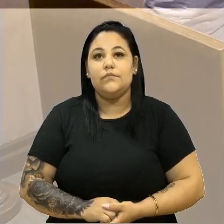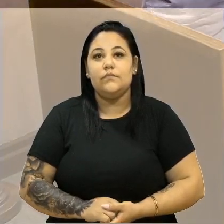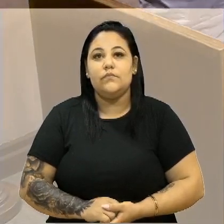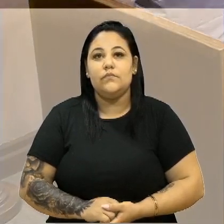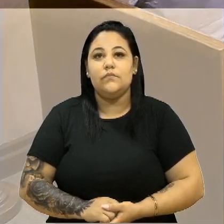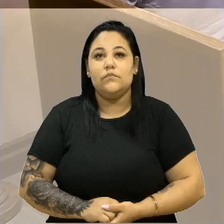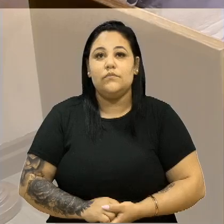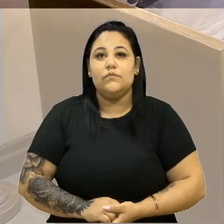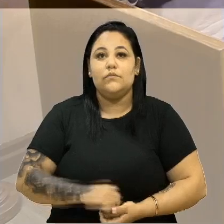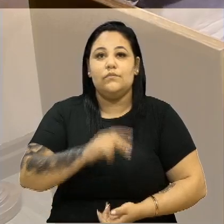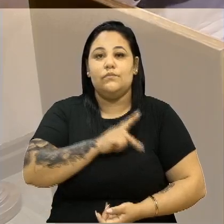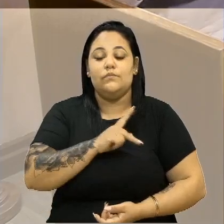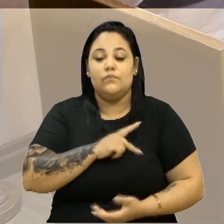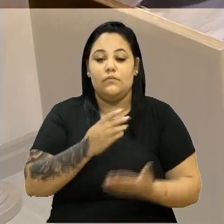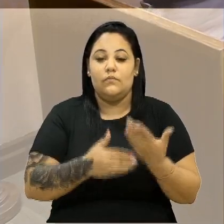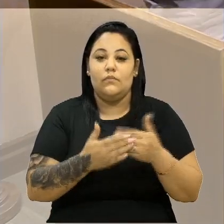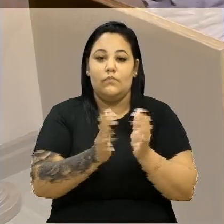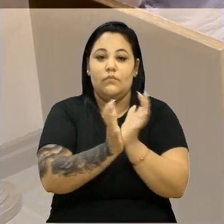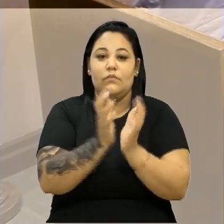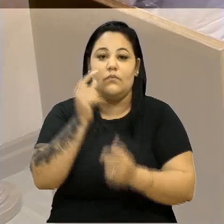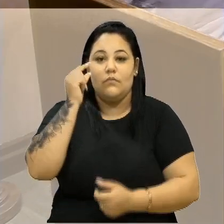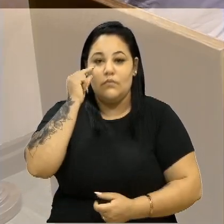Senhor presidente, caros colegas,